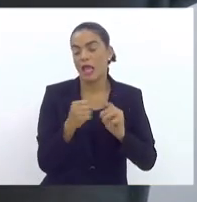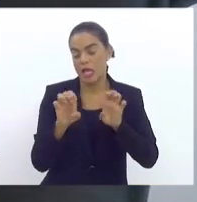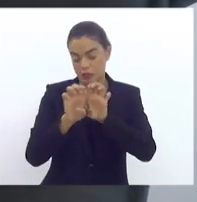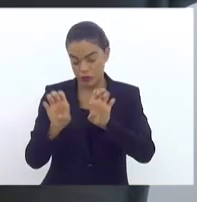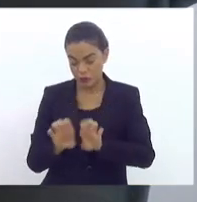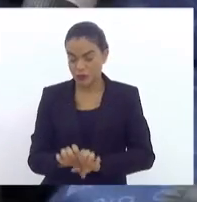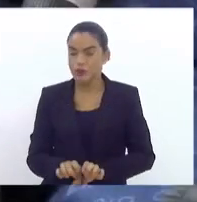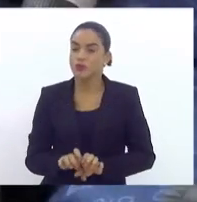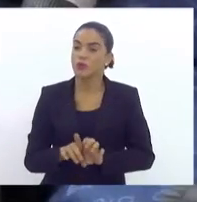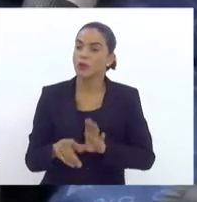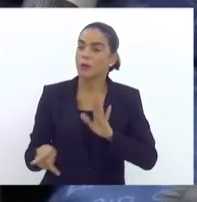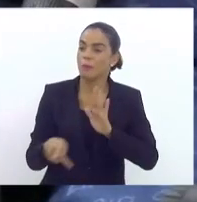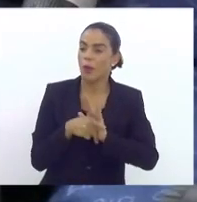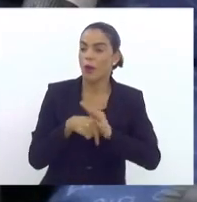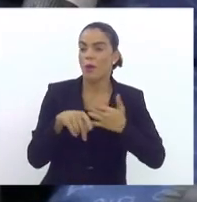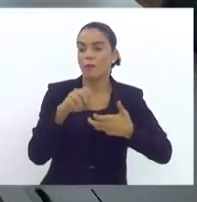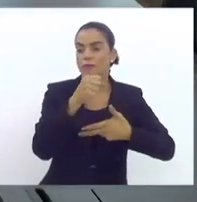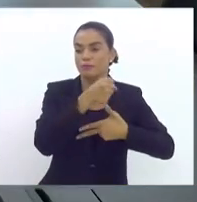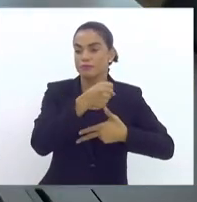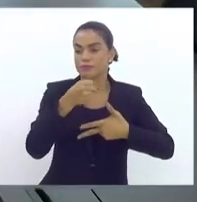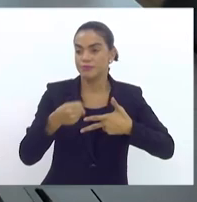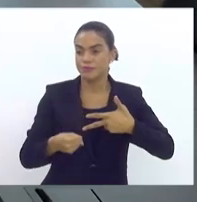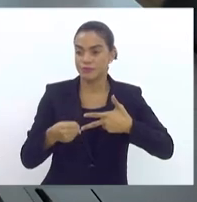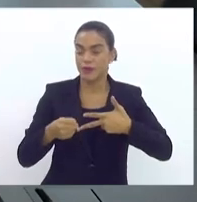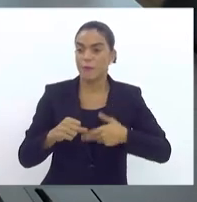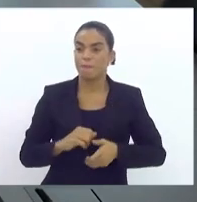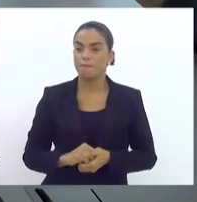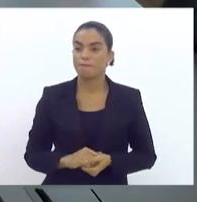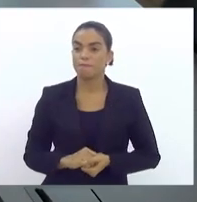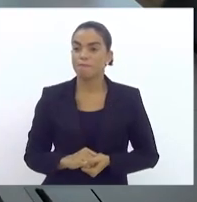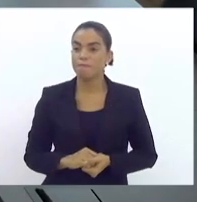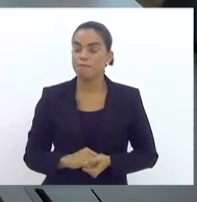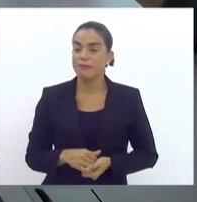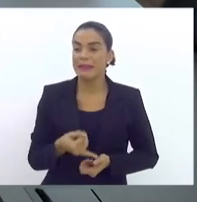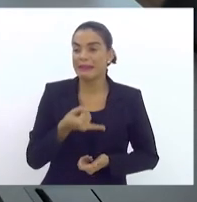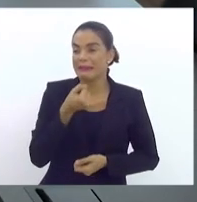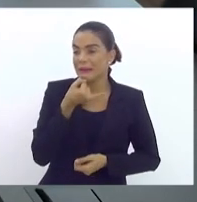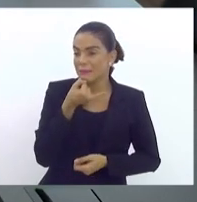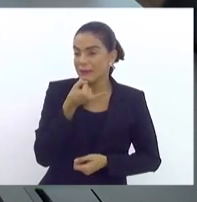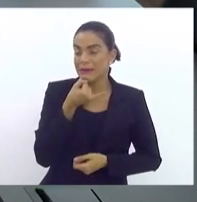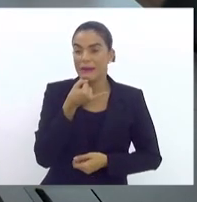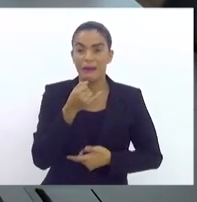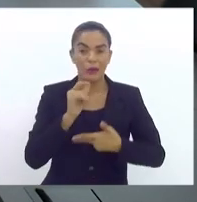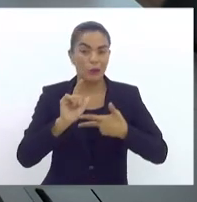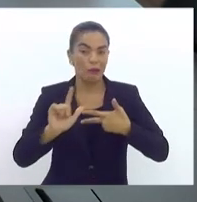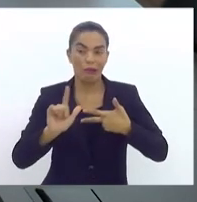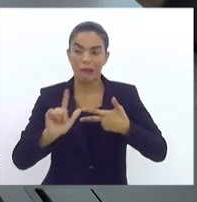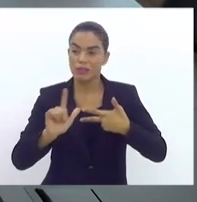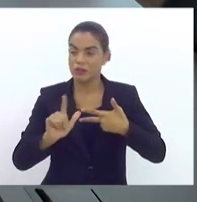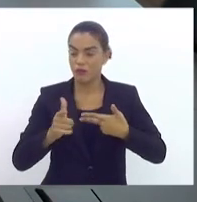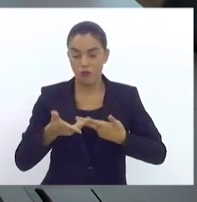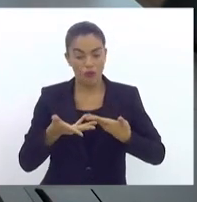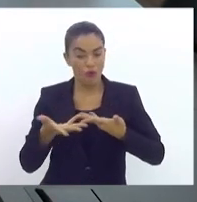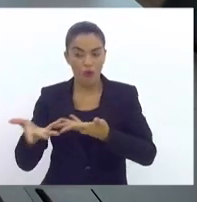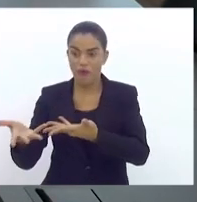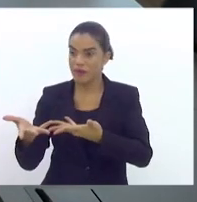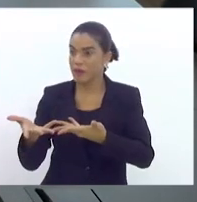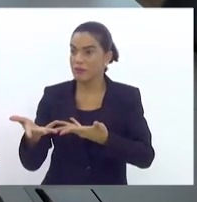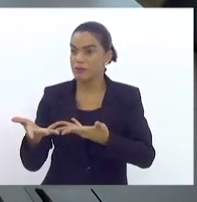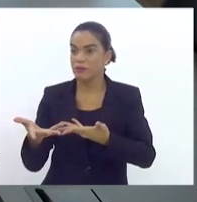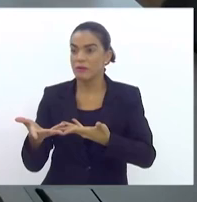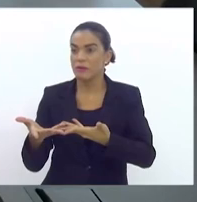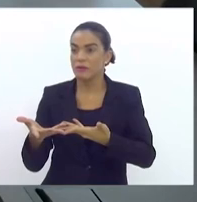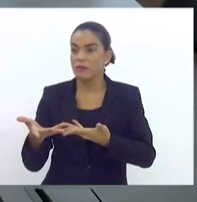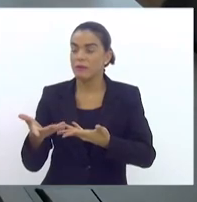Judiciário só pra gente buscar essa e lamentar que o poder legislativo não tenha sido convidado então a gente teve